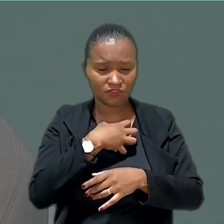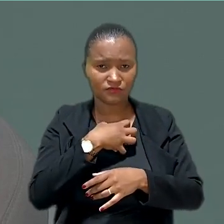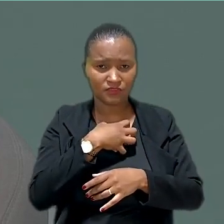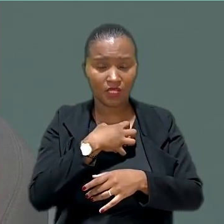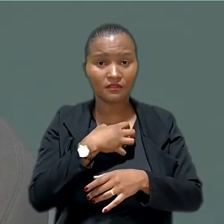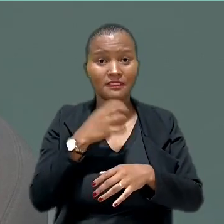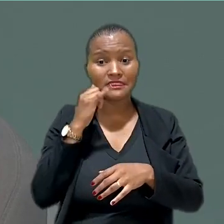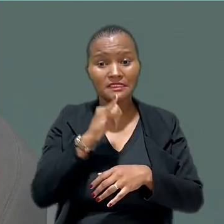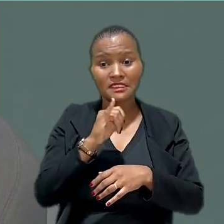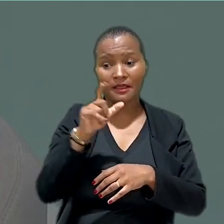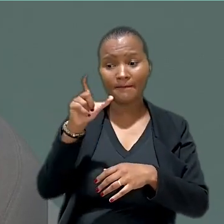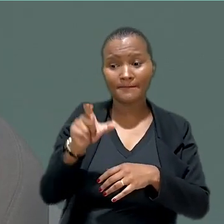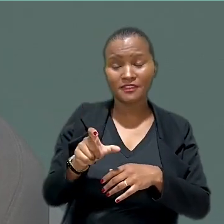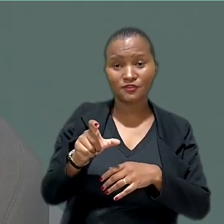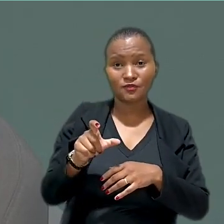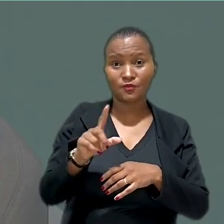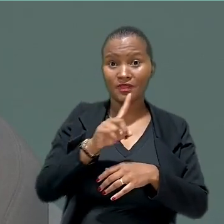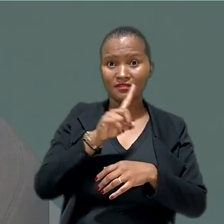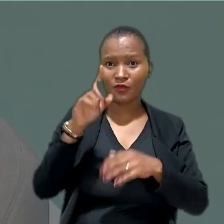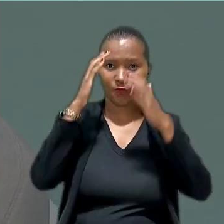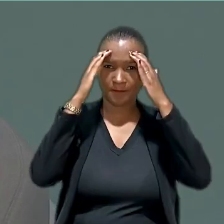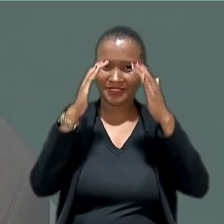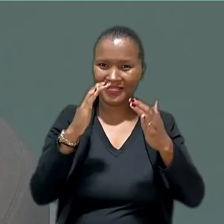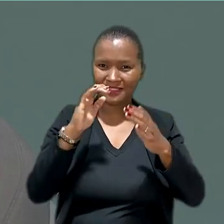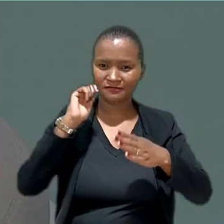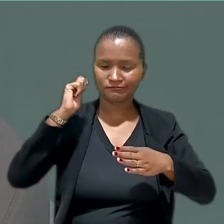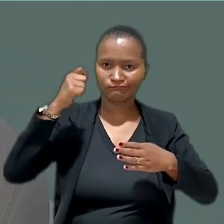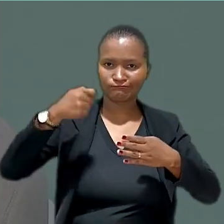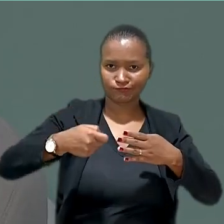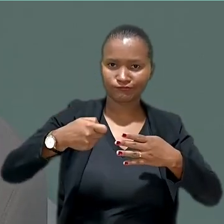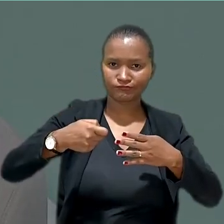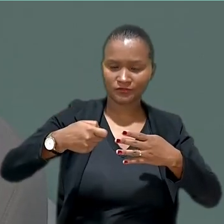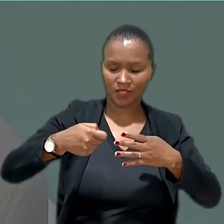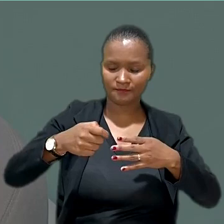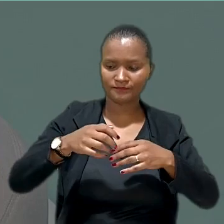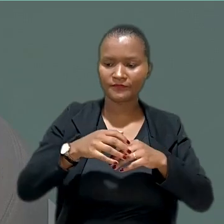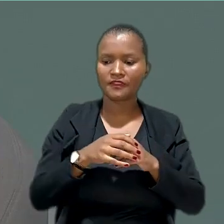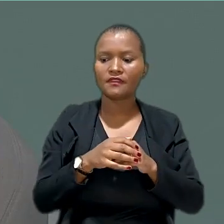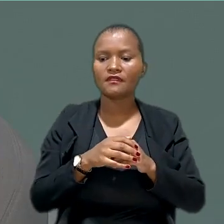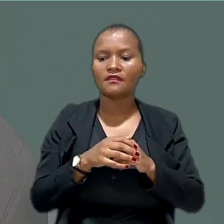cumpre espontaneamente aquilo que a sentença determinou que fosse cumprido,